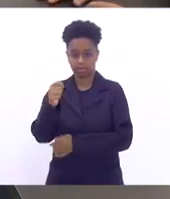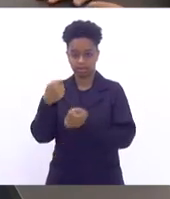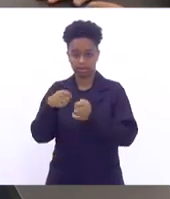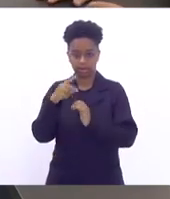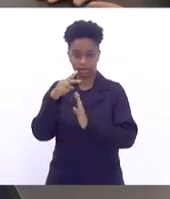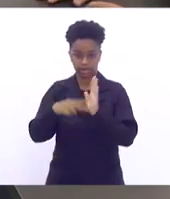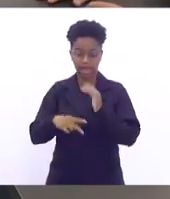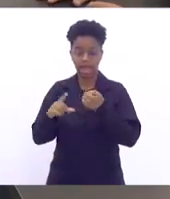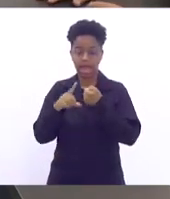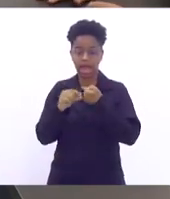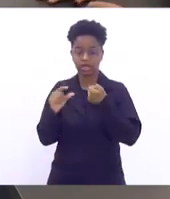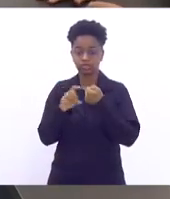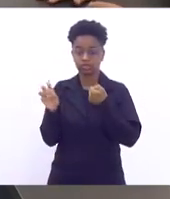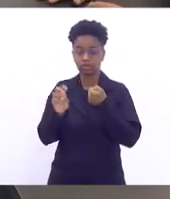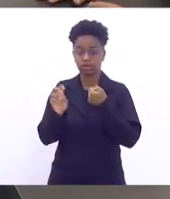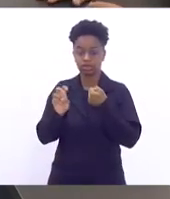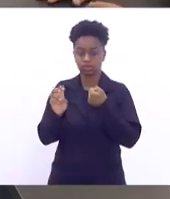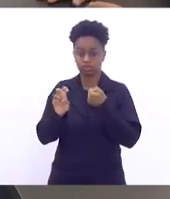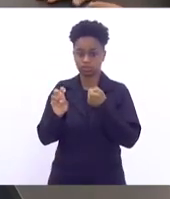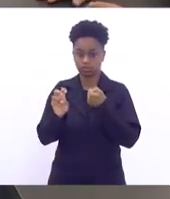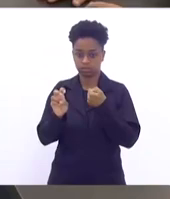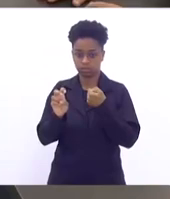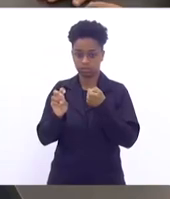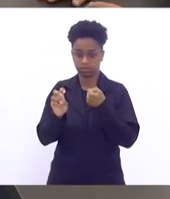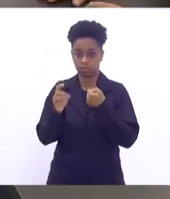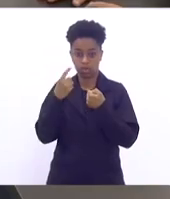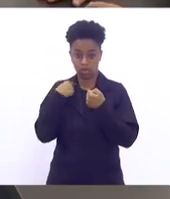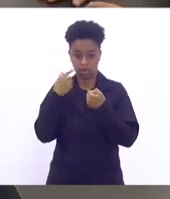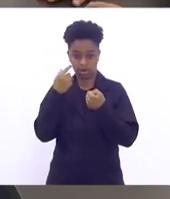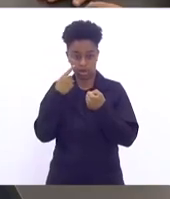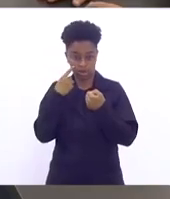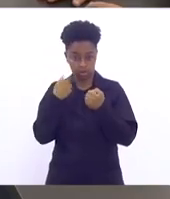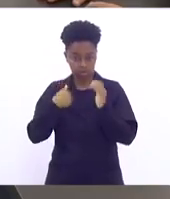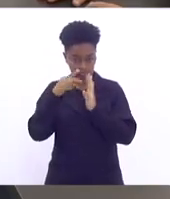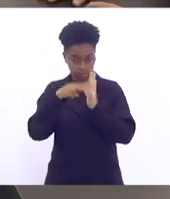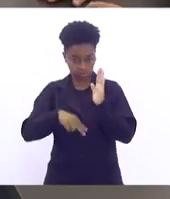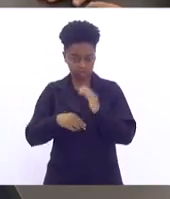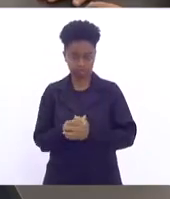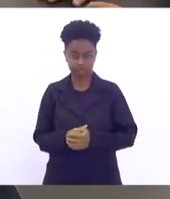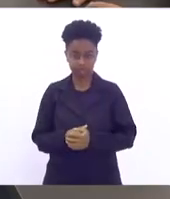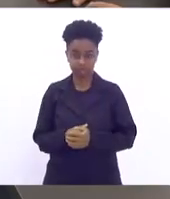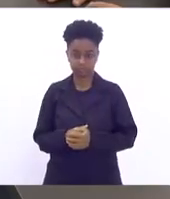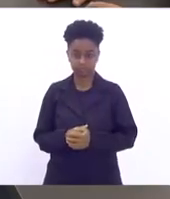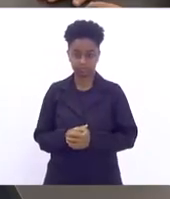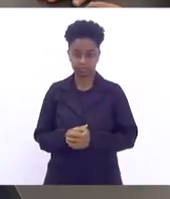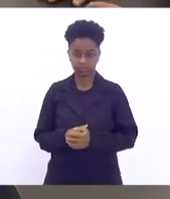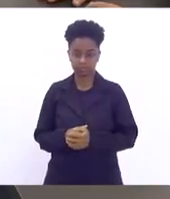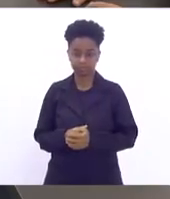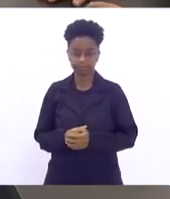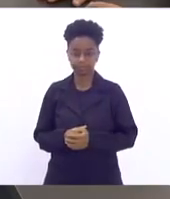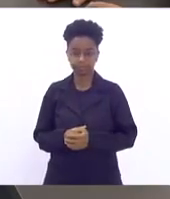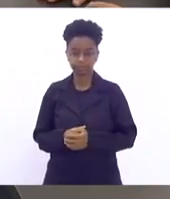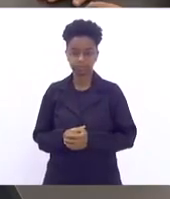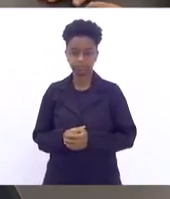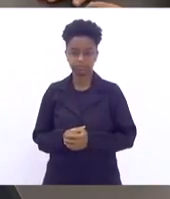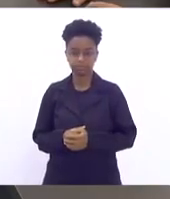que artigo artigo quinto que fala aqui ó vou ler para vossa excelência na verdade é